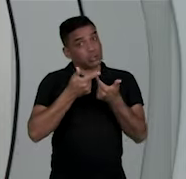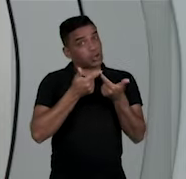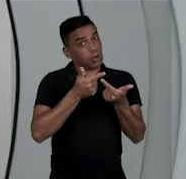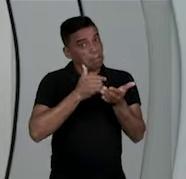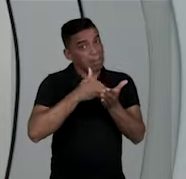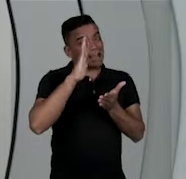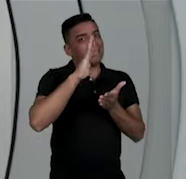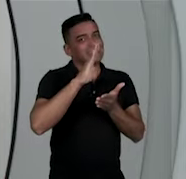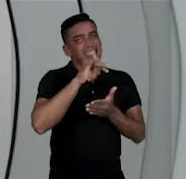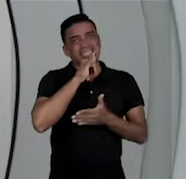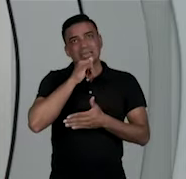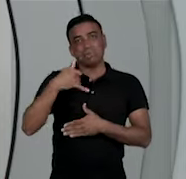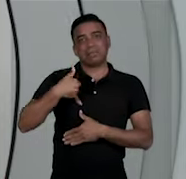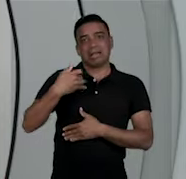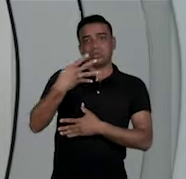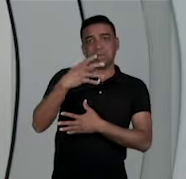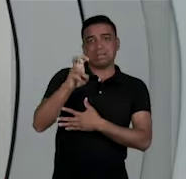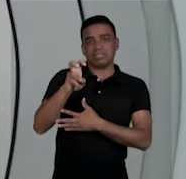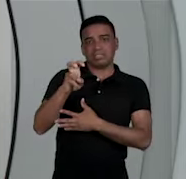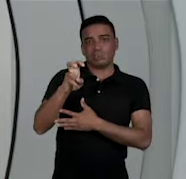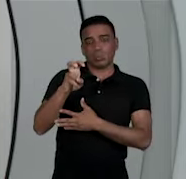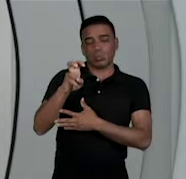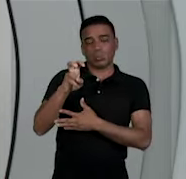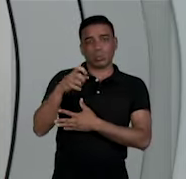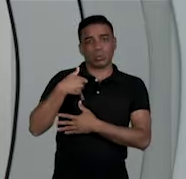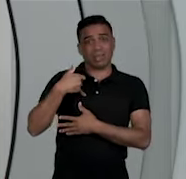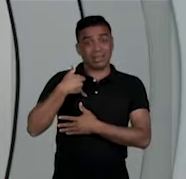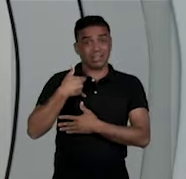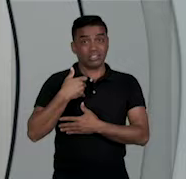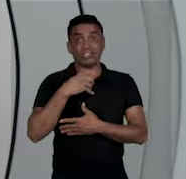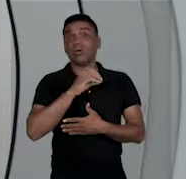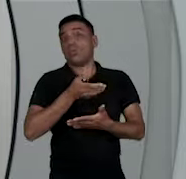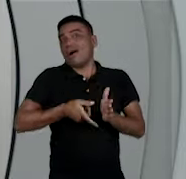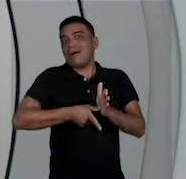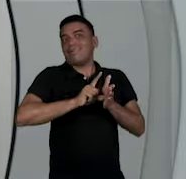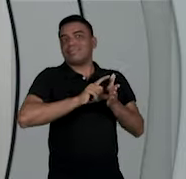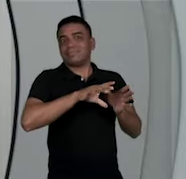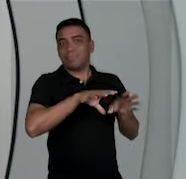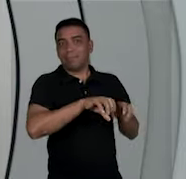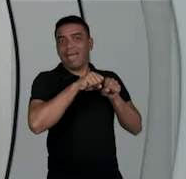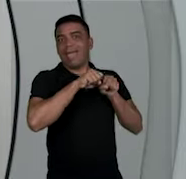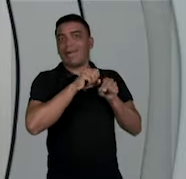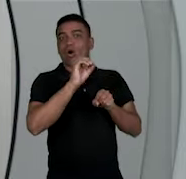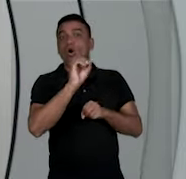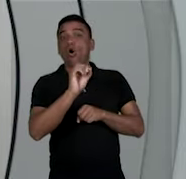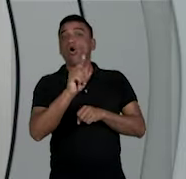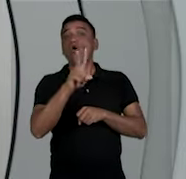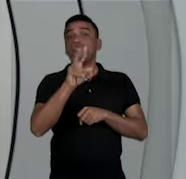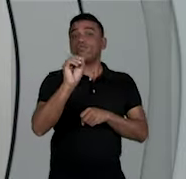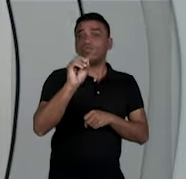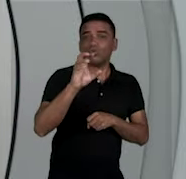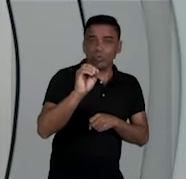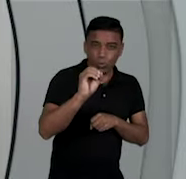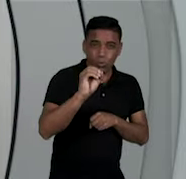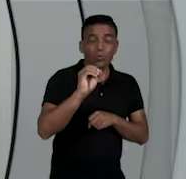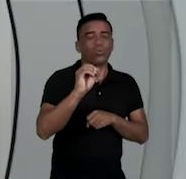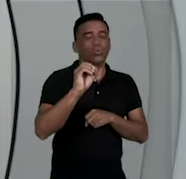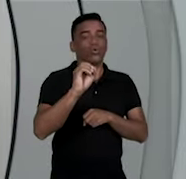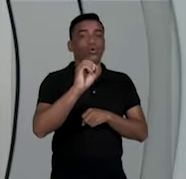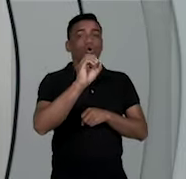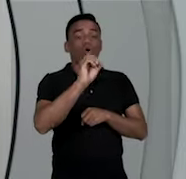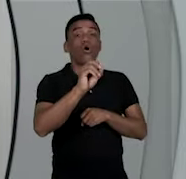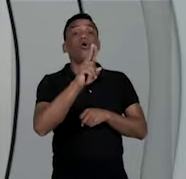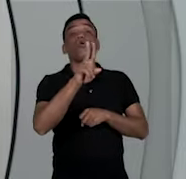com, vamos dizer, 45 anos. Quanto mais jovem esse óvulo que a gente utilizar, por isso que a gente fala em congelar